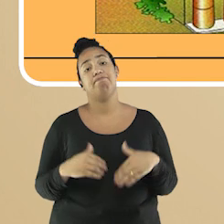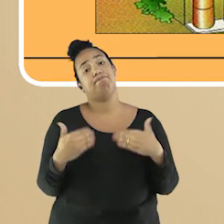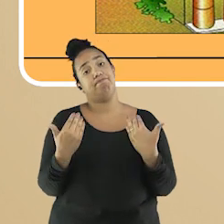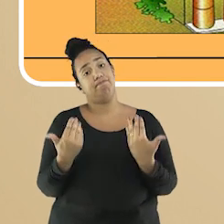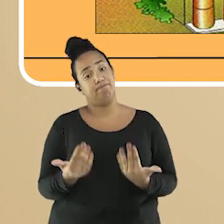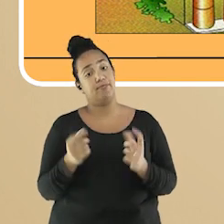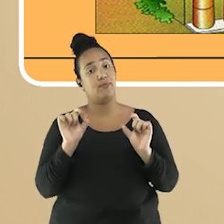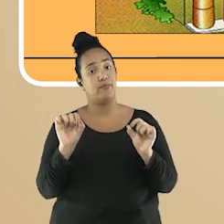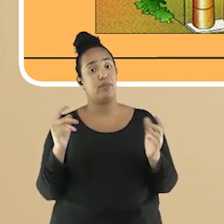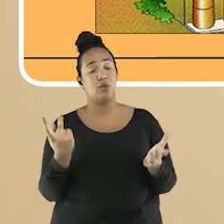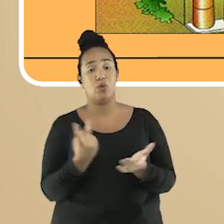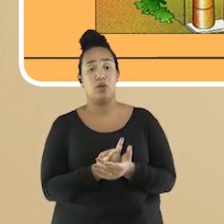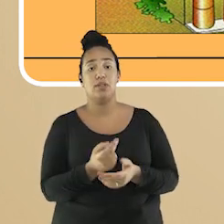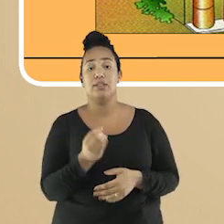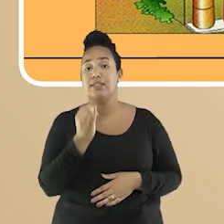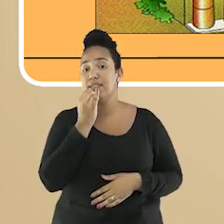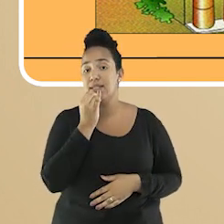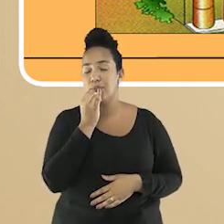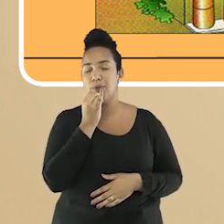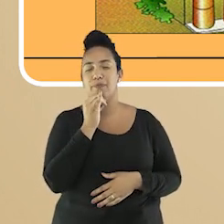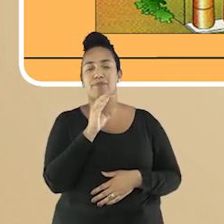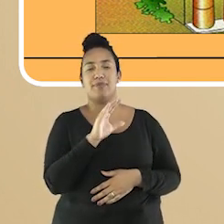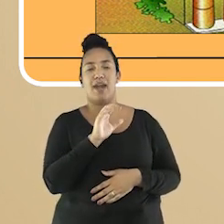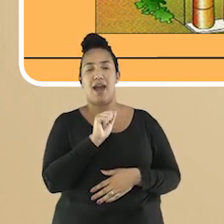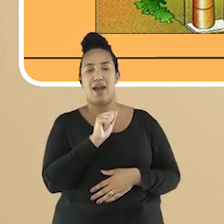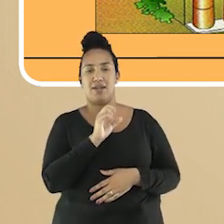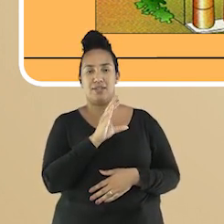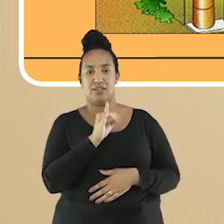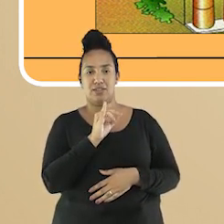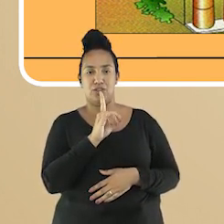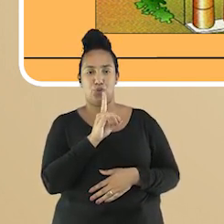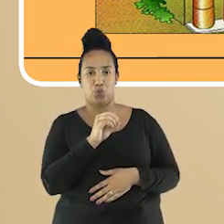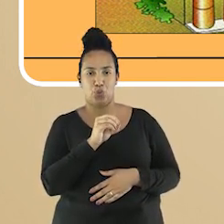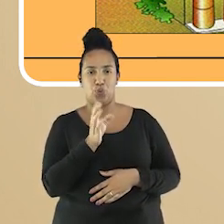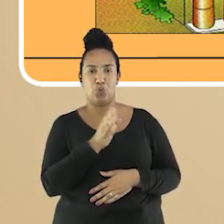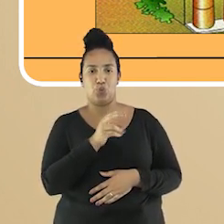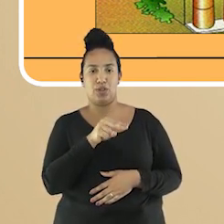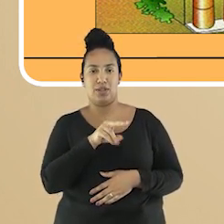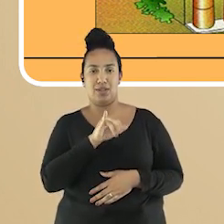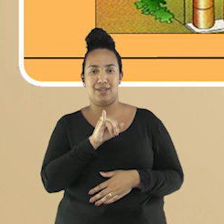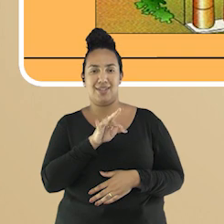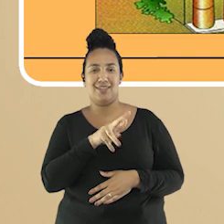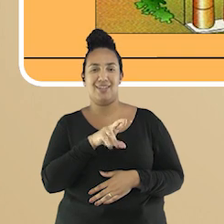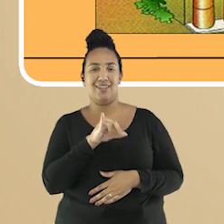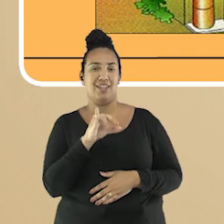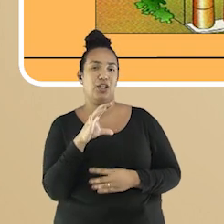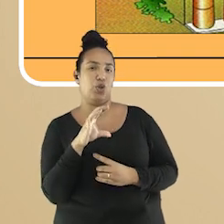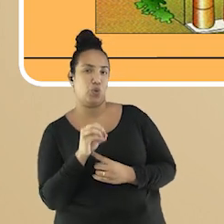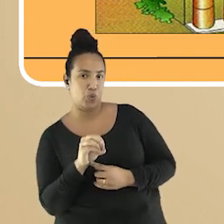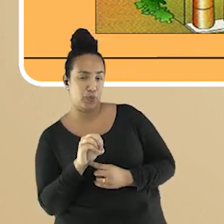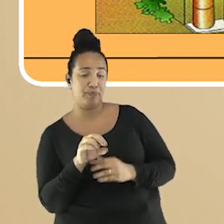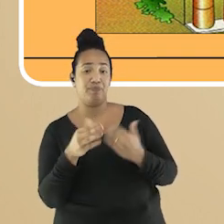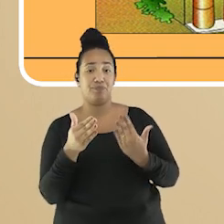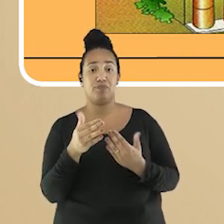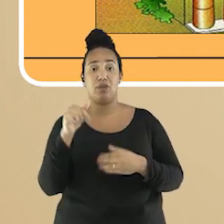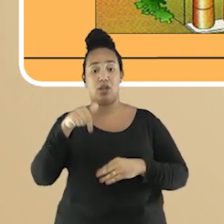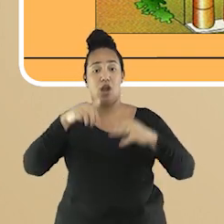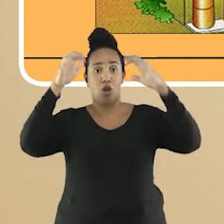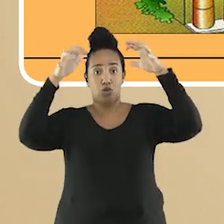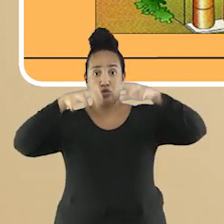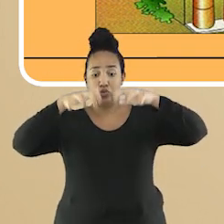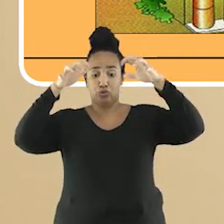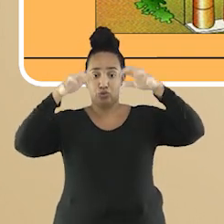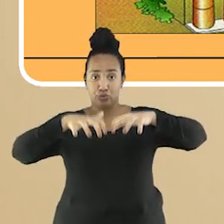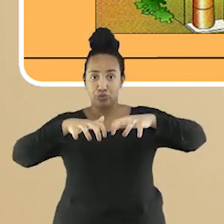estamos falando de ácidos como ácido sulfúrico e o ácido nítrico. Quando essa água cai em forma de chuva, vem na forma